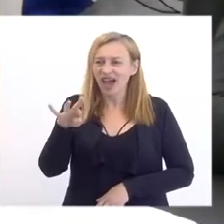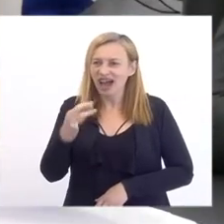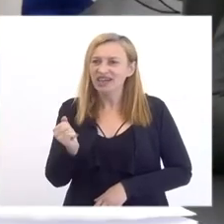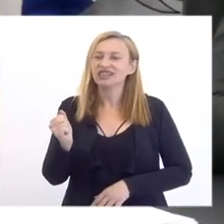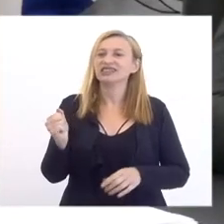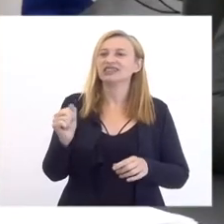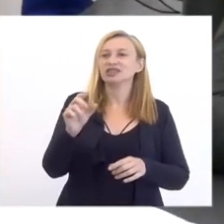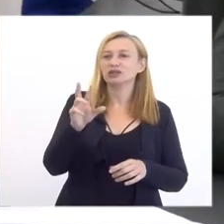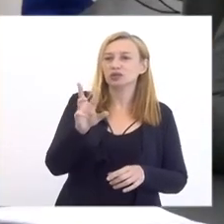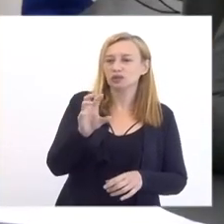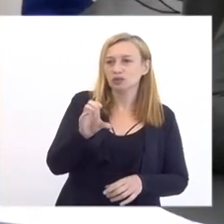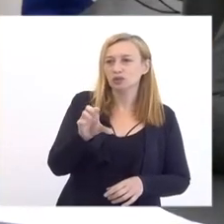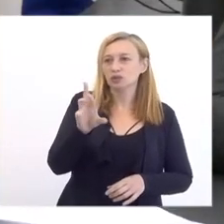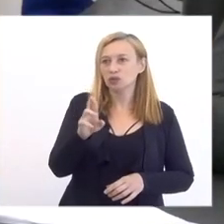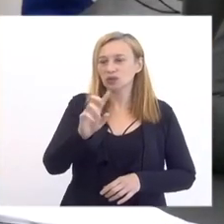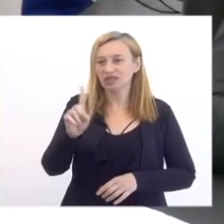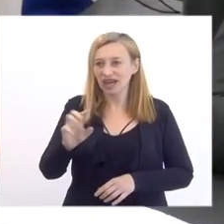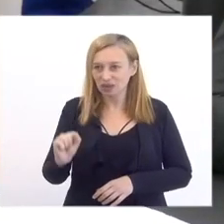Perfeitamente. Perfeitamente.